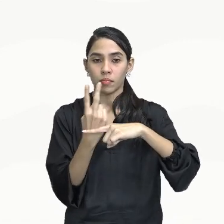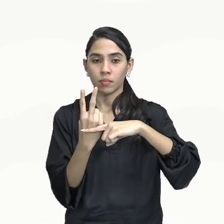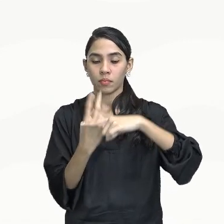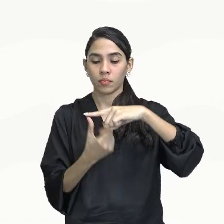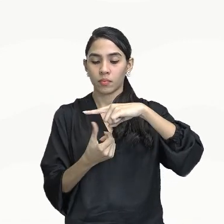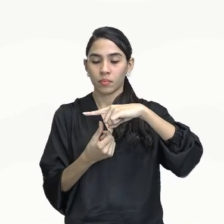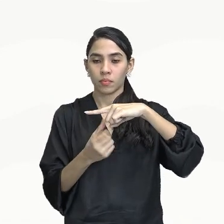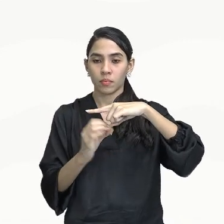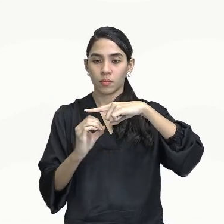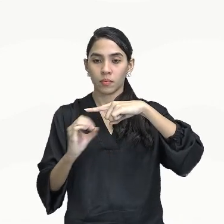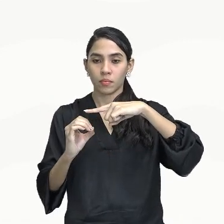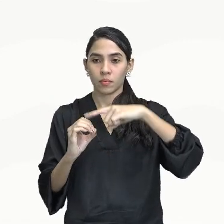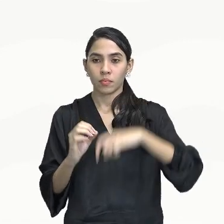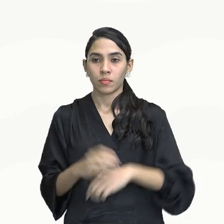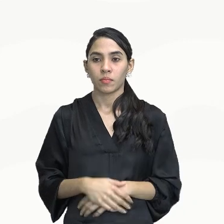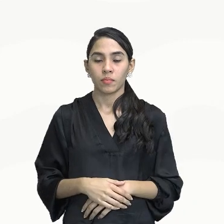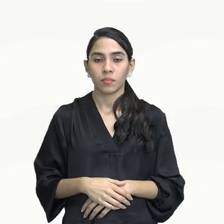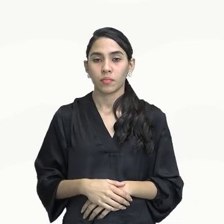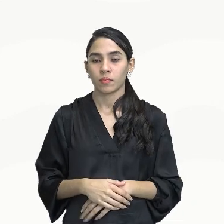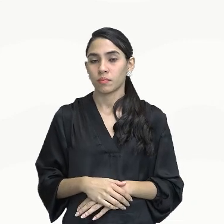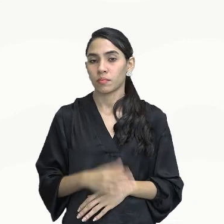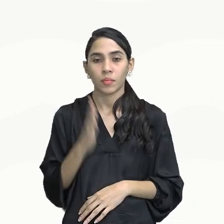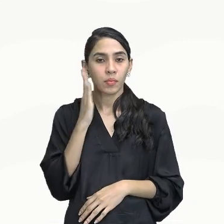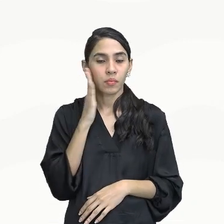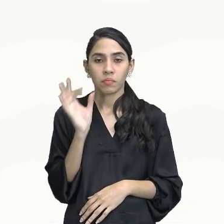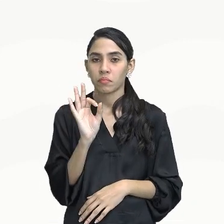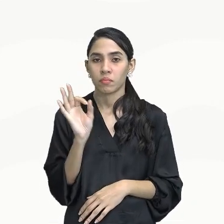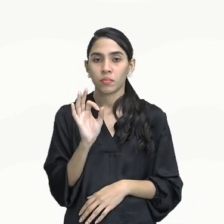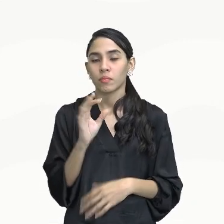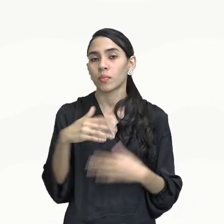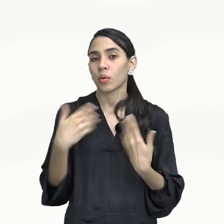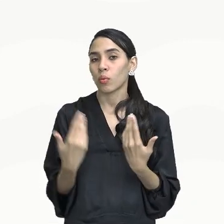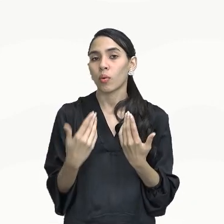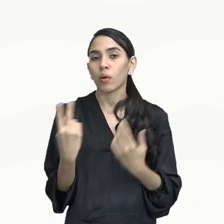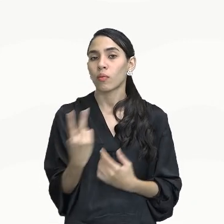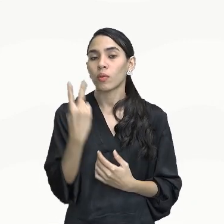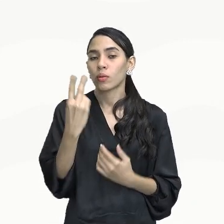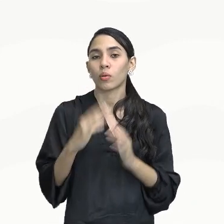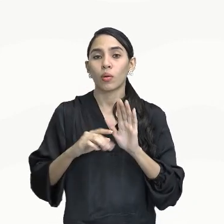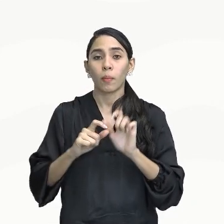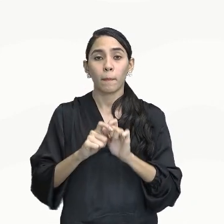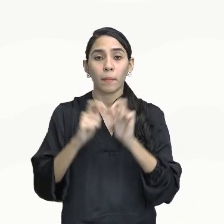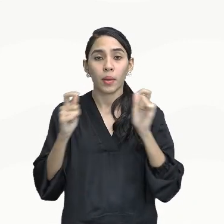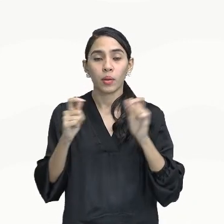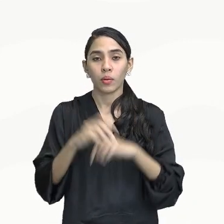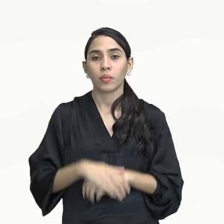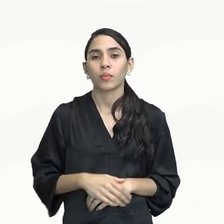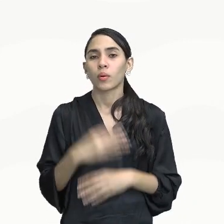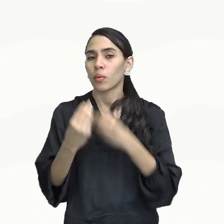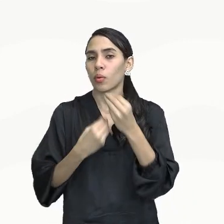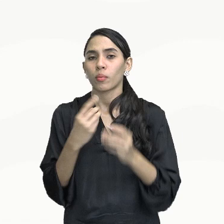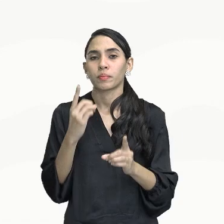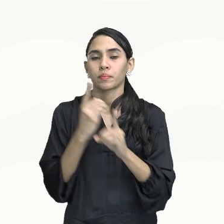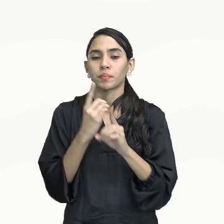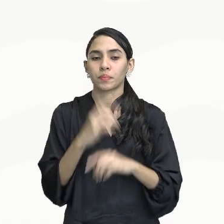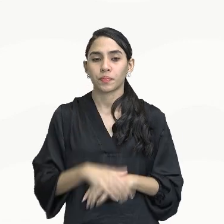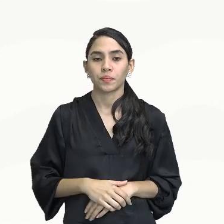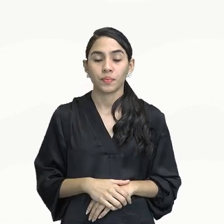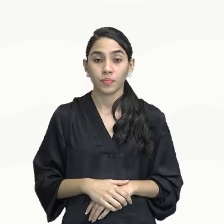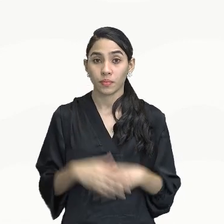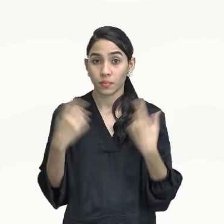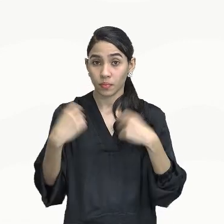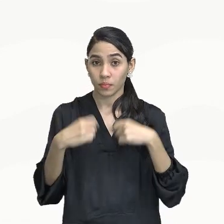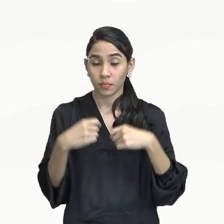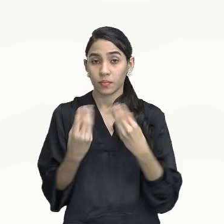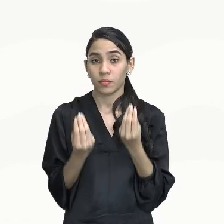sobre 600. A gente ainda não sabe dizer qual valor é maior. E como que a gente faz para descobrir isso? A gente